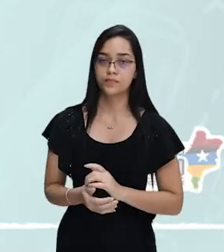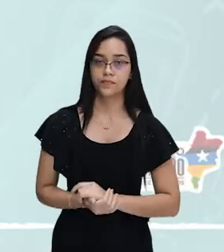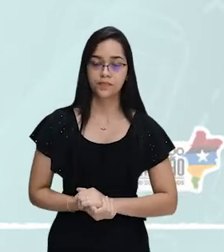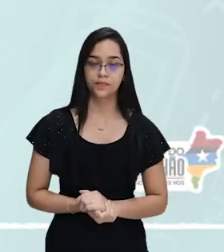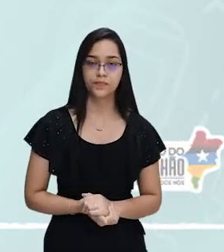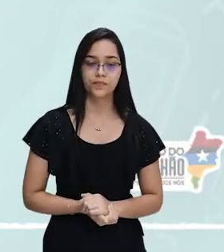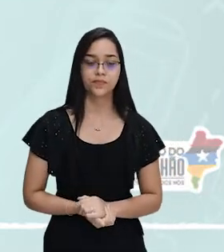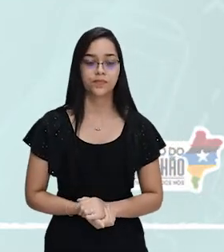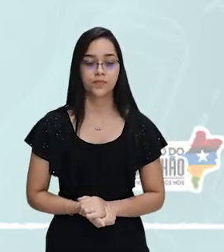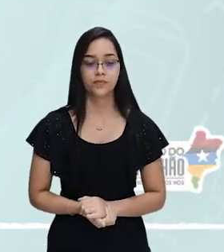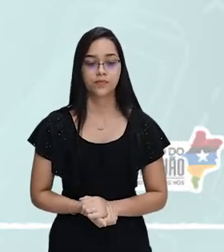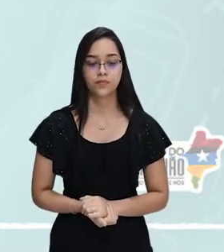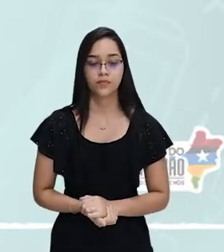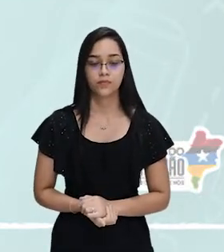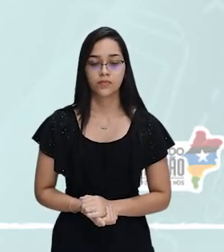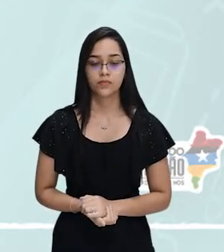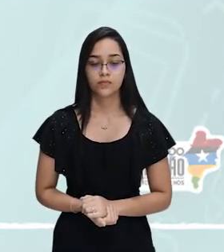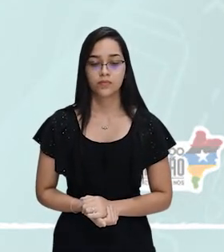quadro.